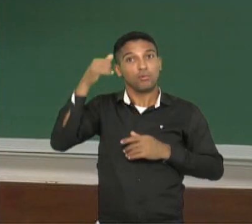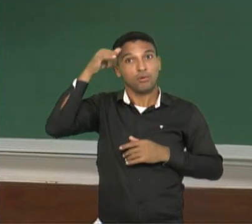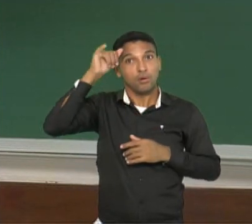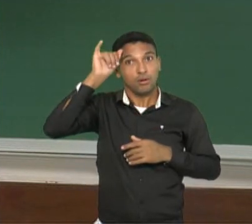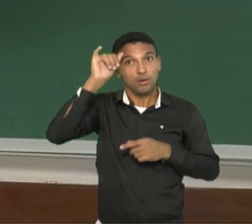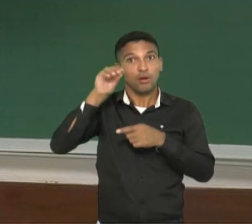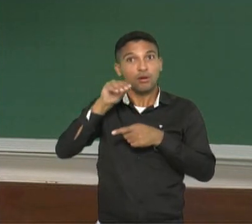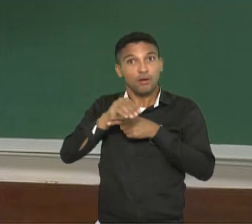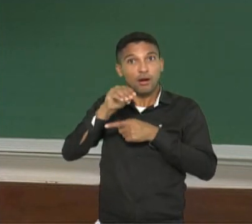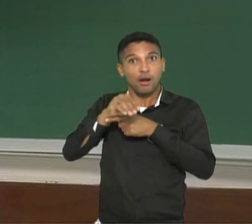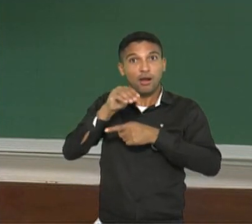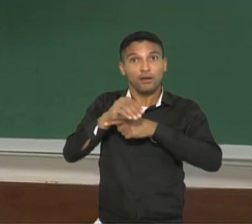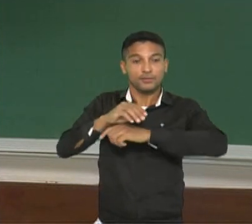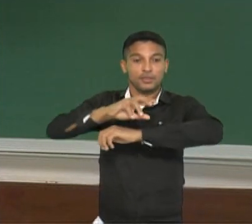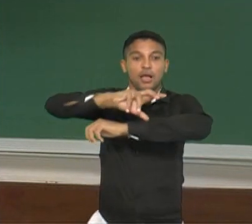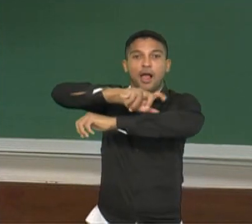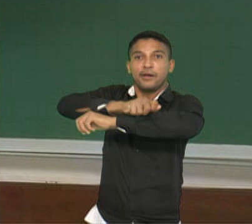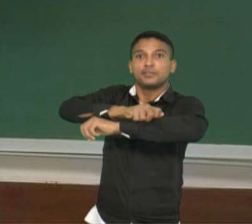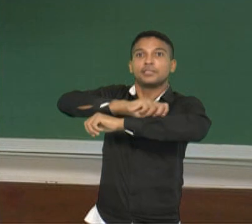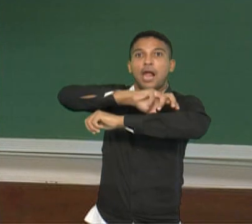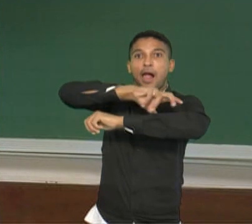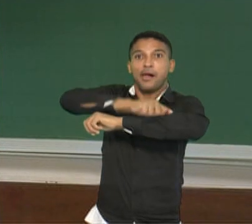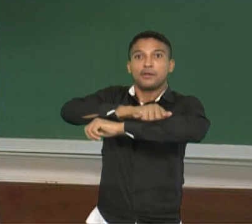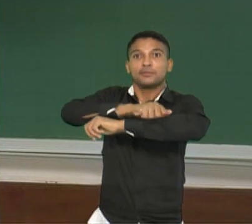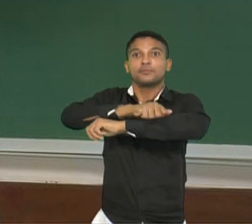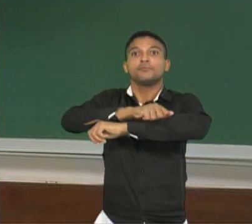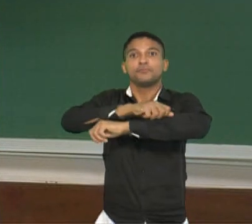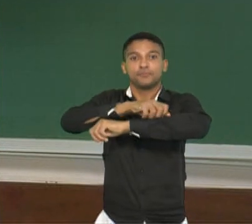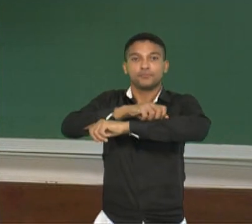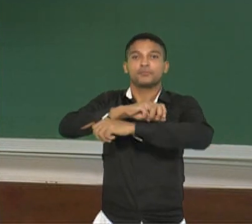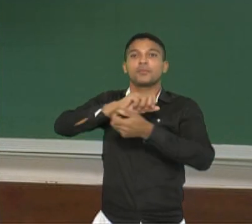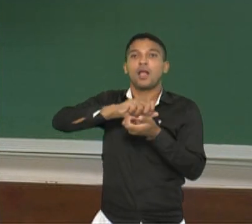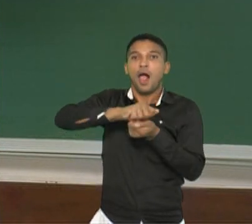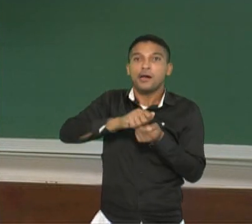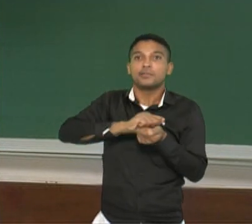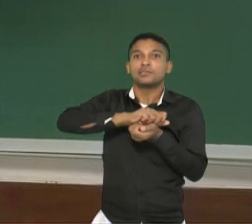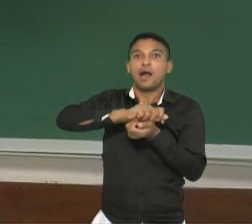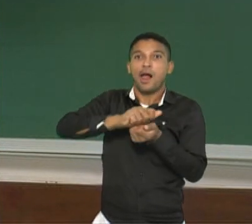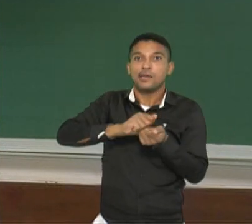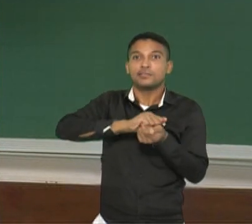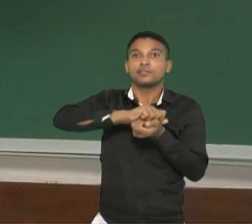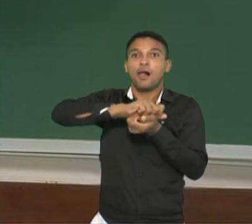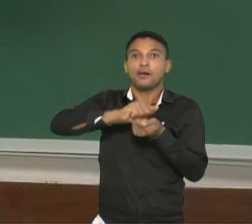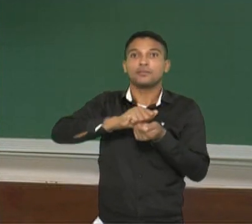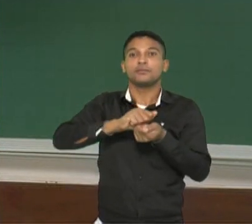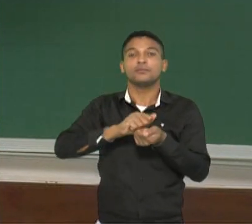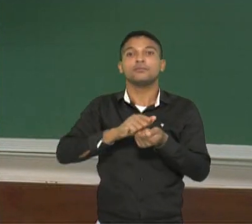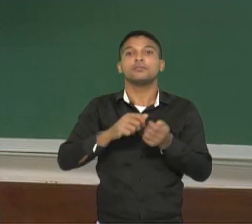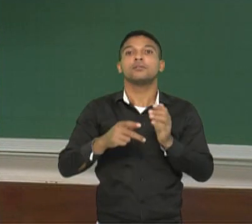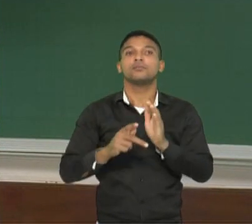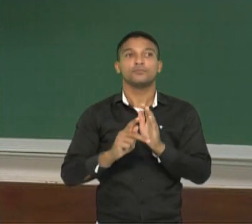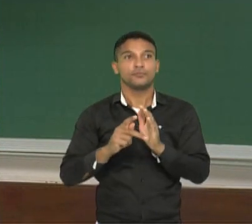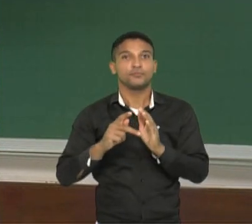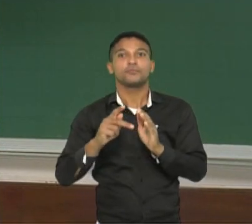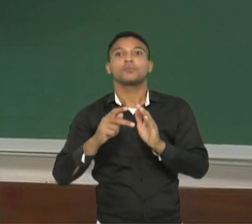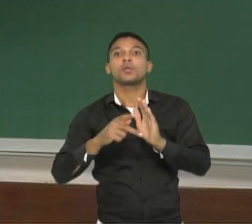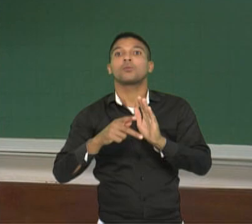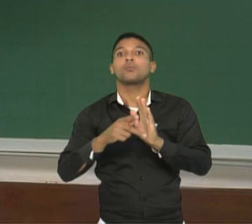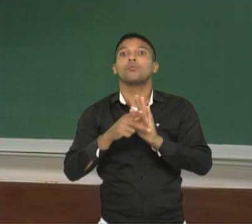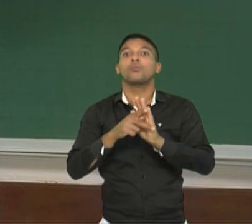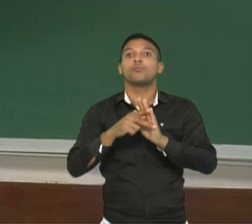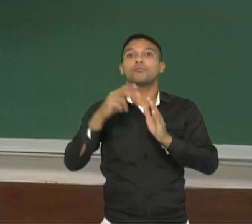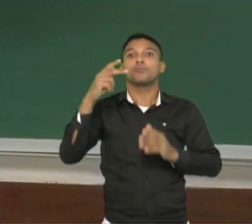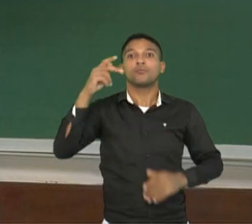condição natural da paisagem já favorece a prática da pecuária. Nós também